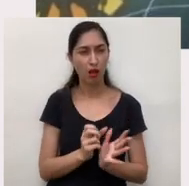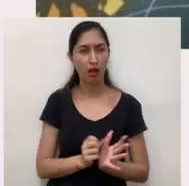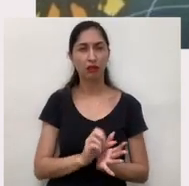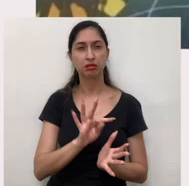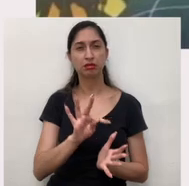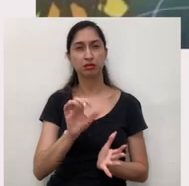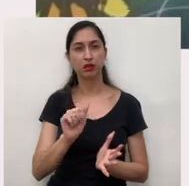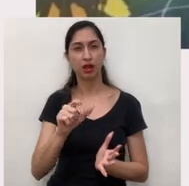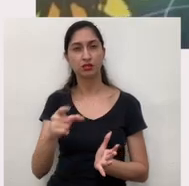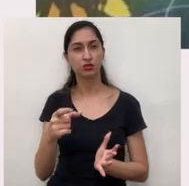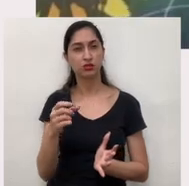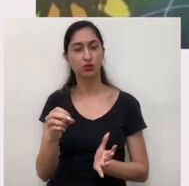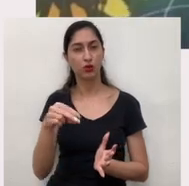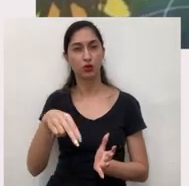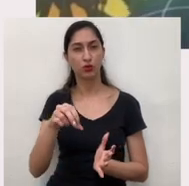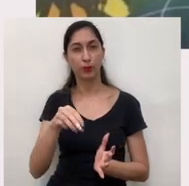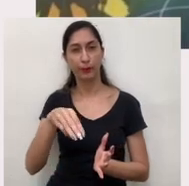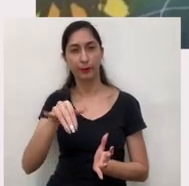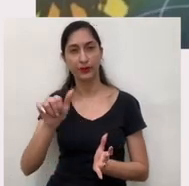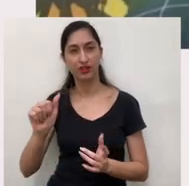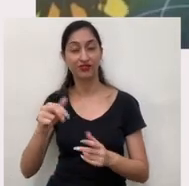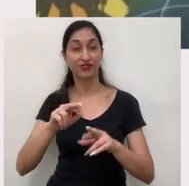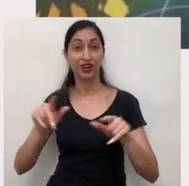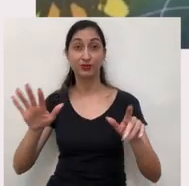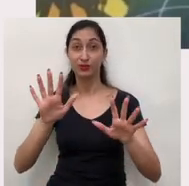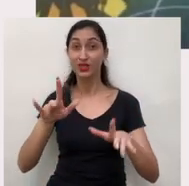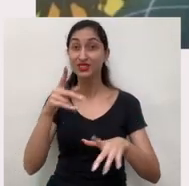quando a gente olha o resultado poético do que